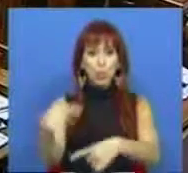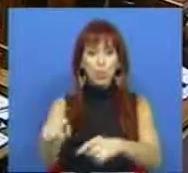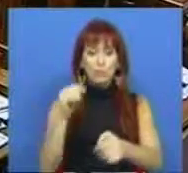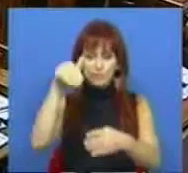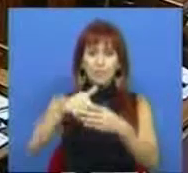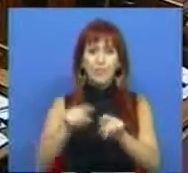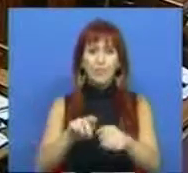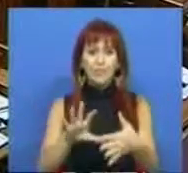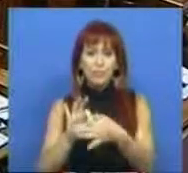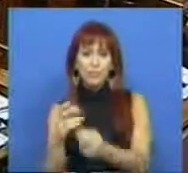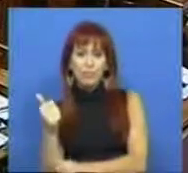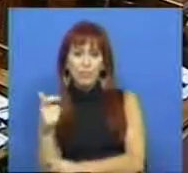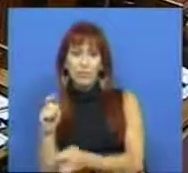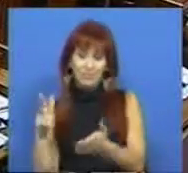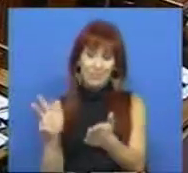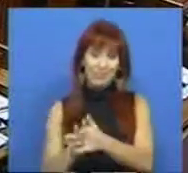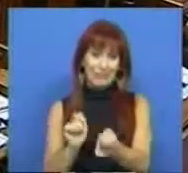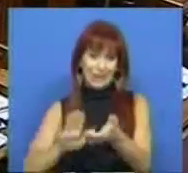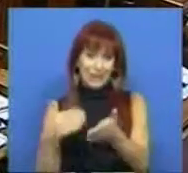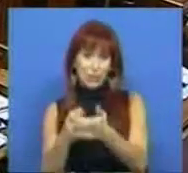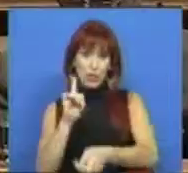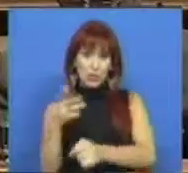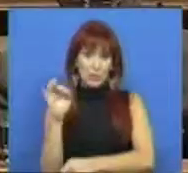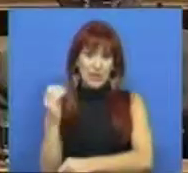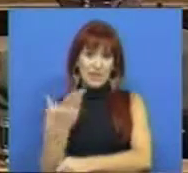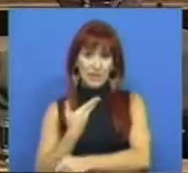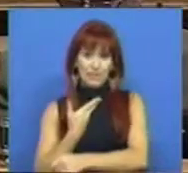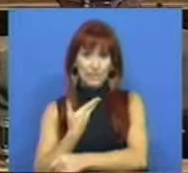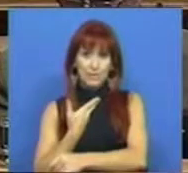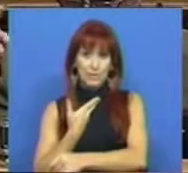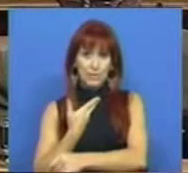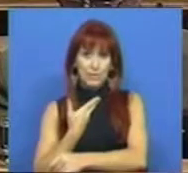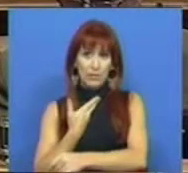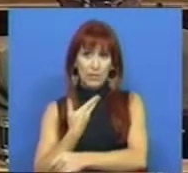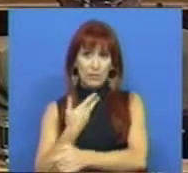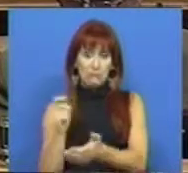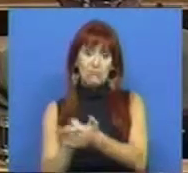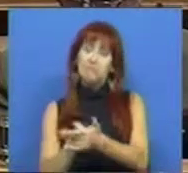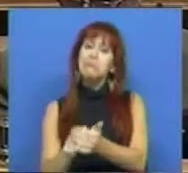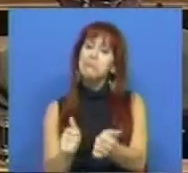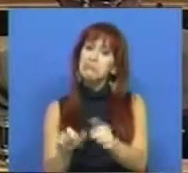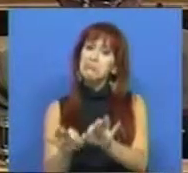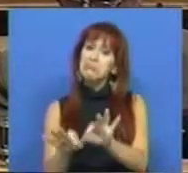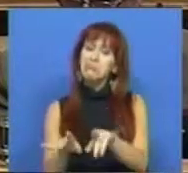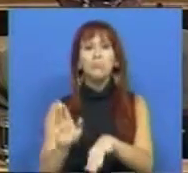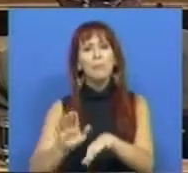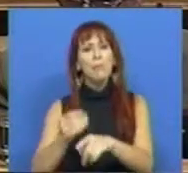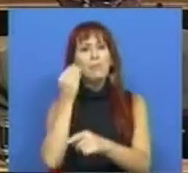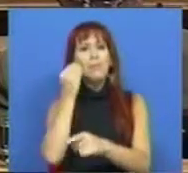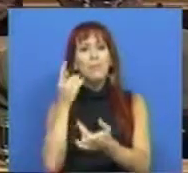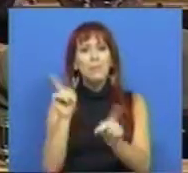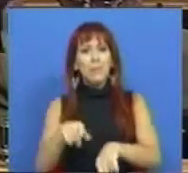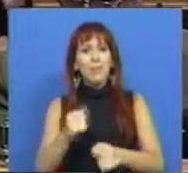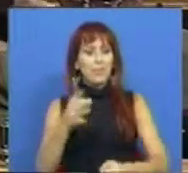que votou com o Bloco de Esquerda a aprovação dessa proposta foi o PSD, e nós registamos isso, como registamos o facto